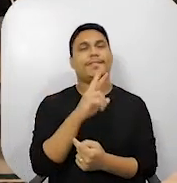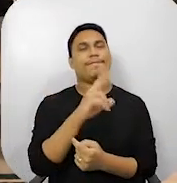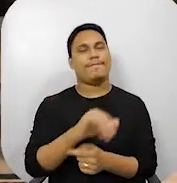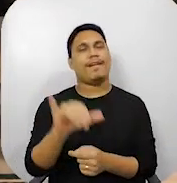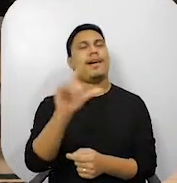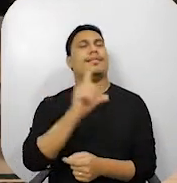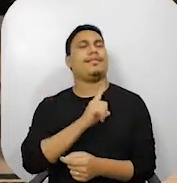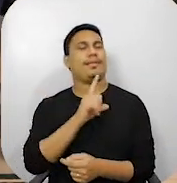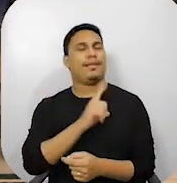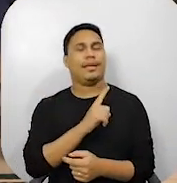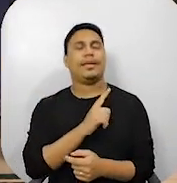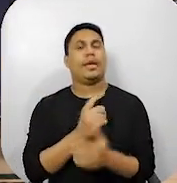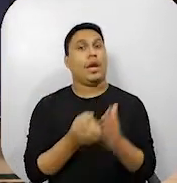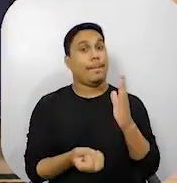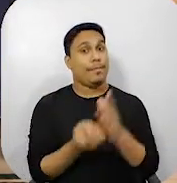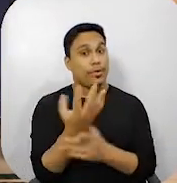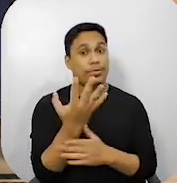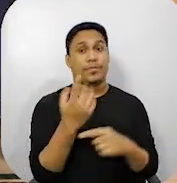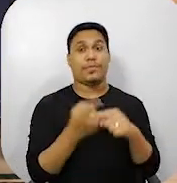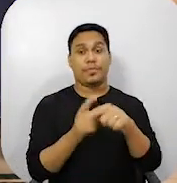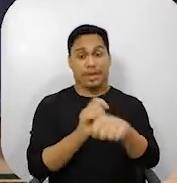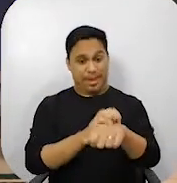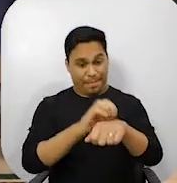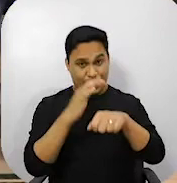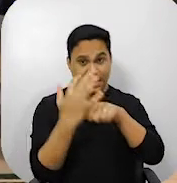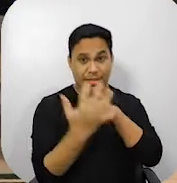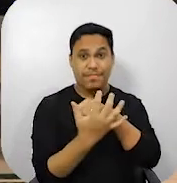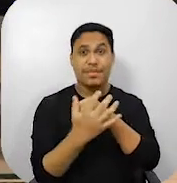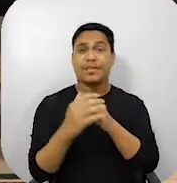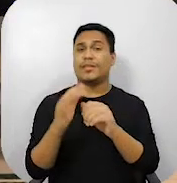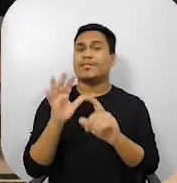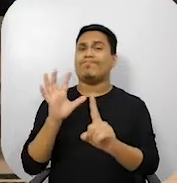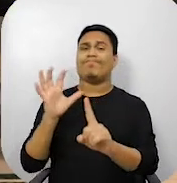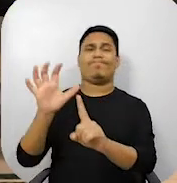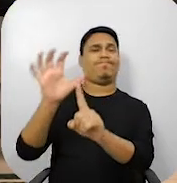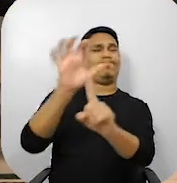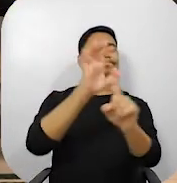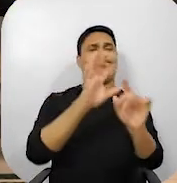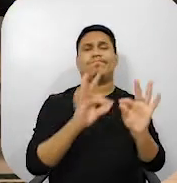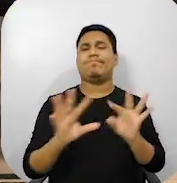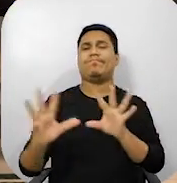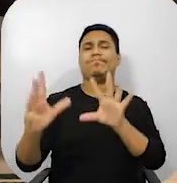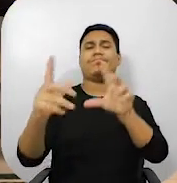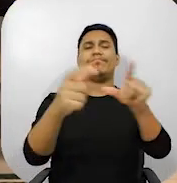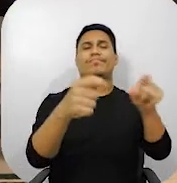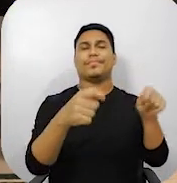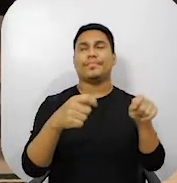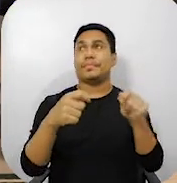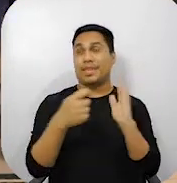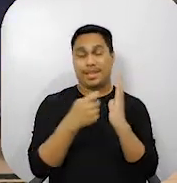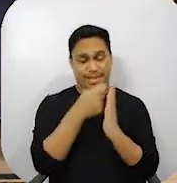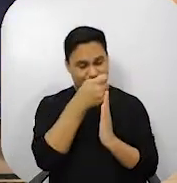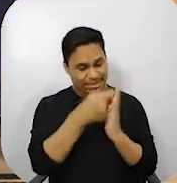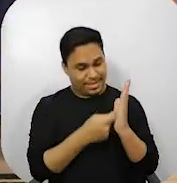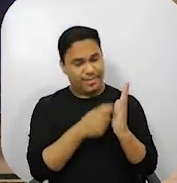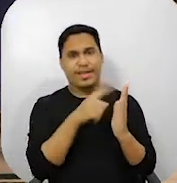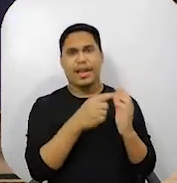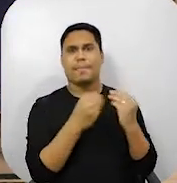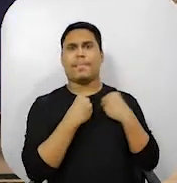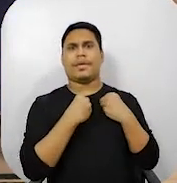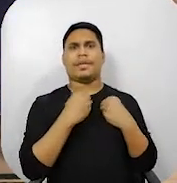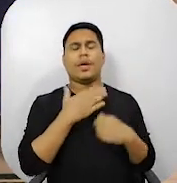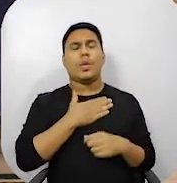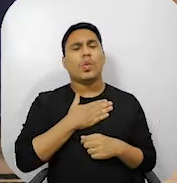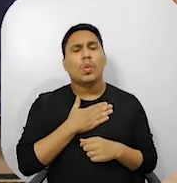essa produção porque essa pandemia acabou pegando todo mundo e não deixa de ser uma fuga não é um escape que você tem